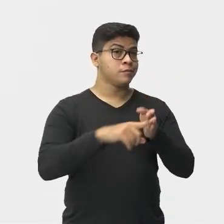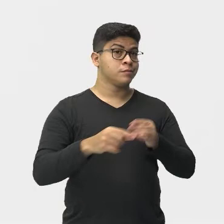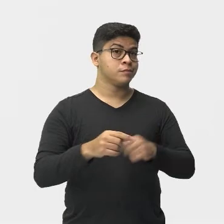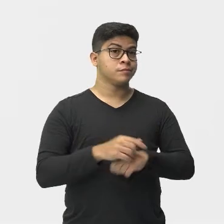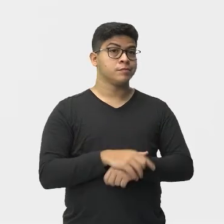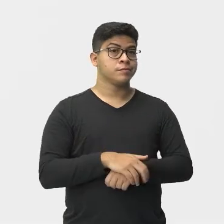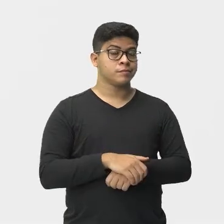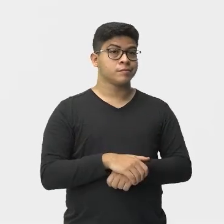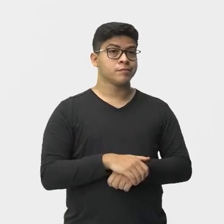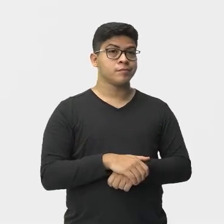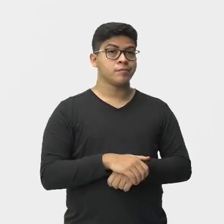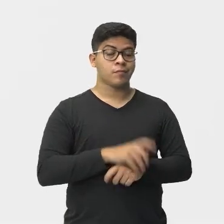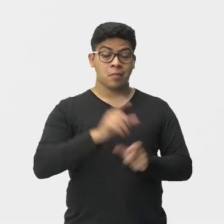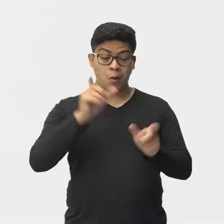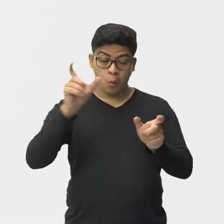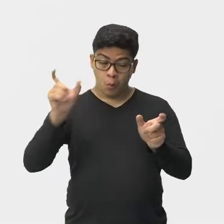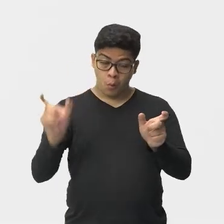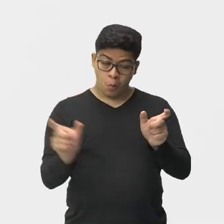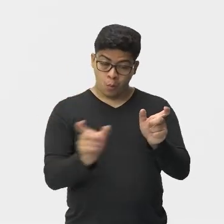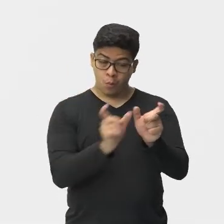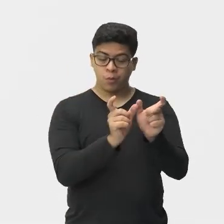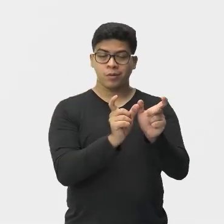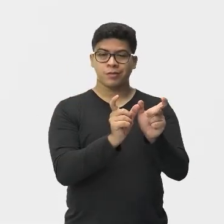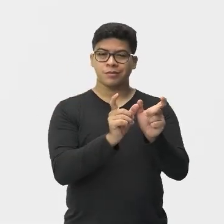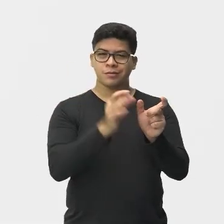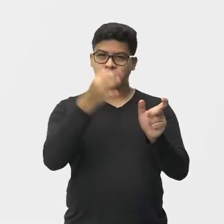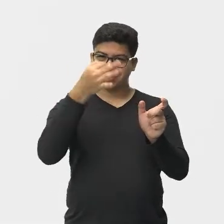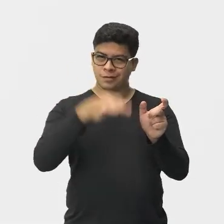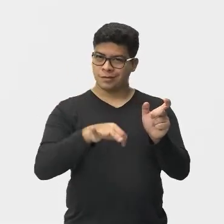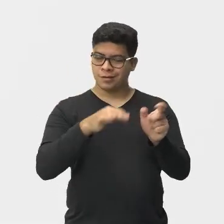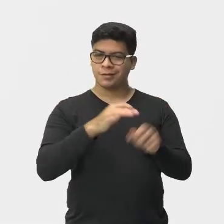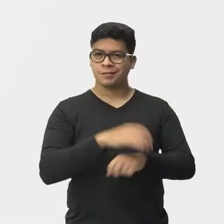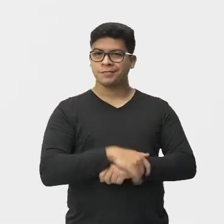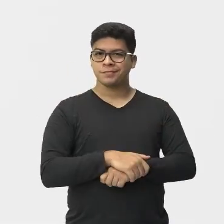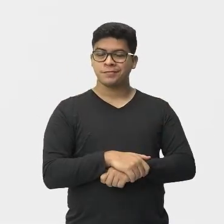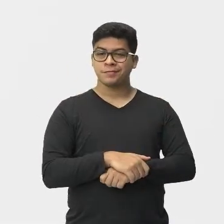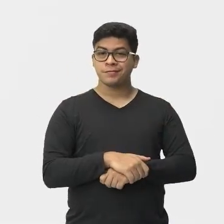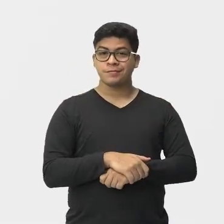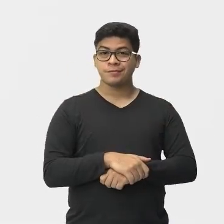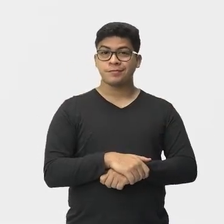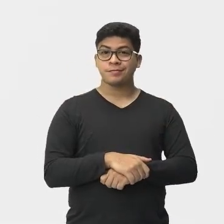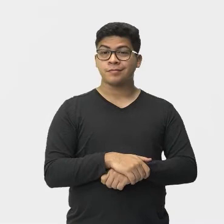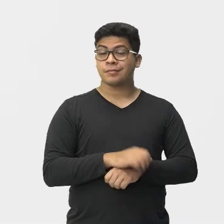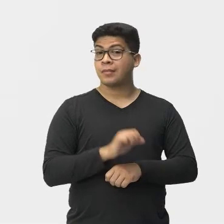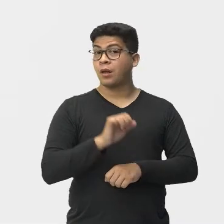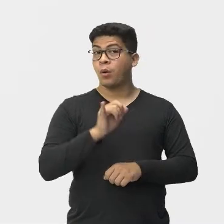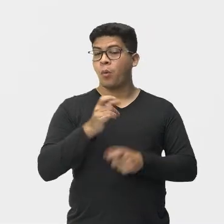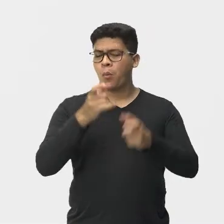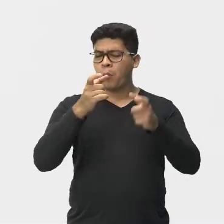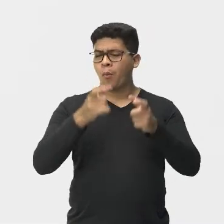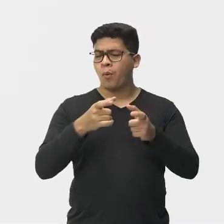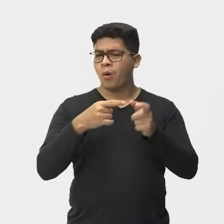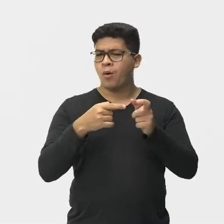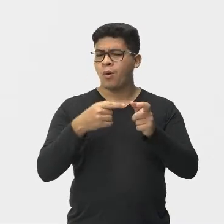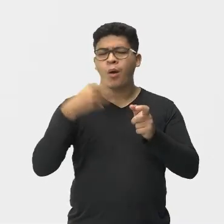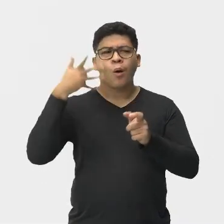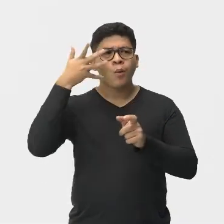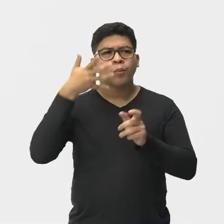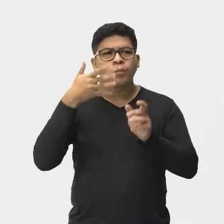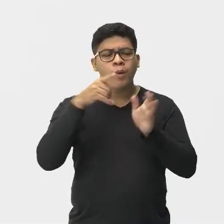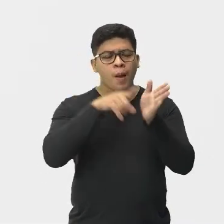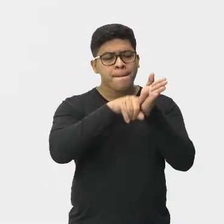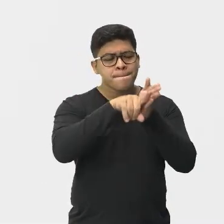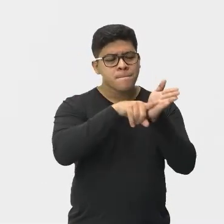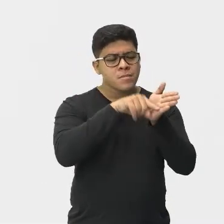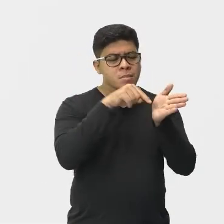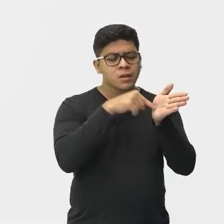um complemento direto, correto? Se eu estou falando sobre a pesquisa